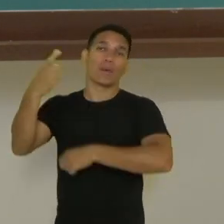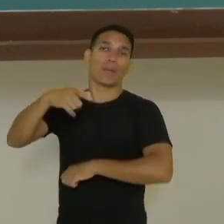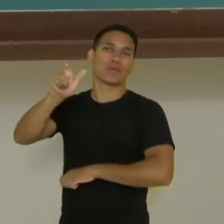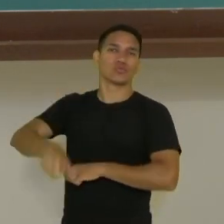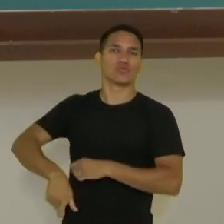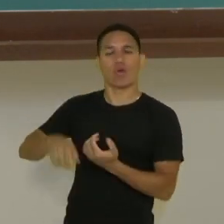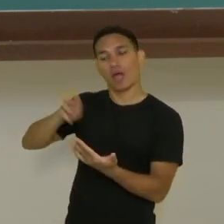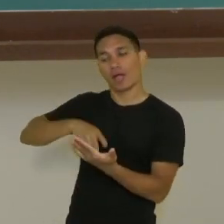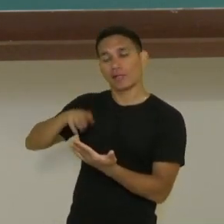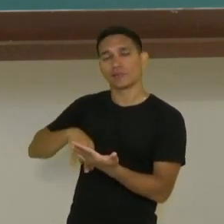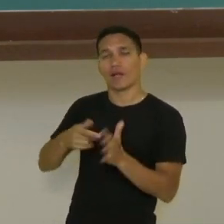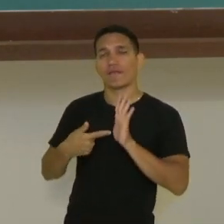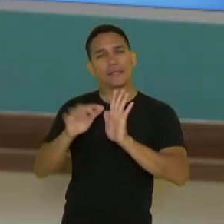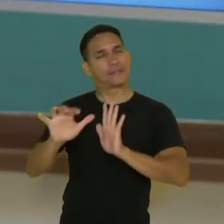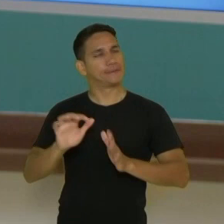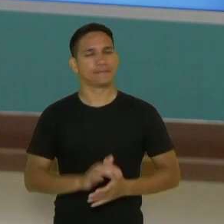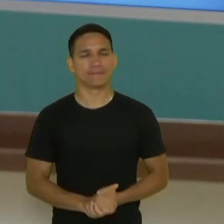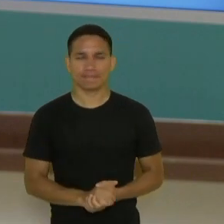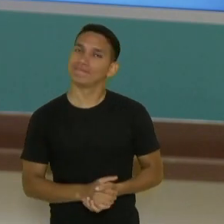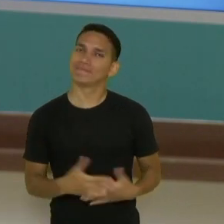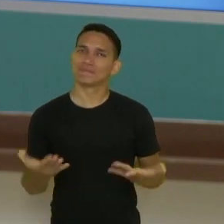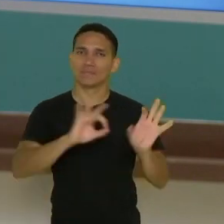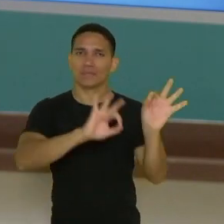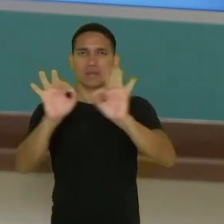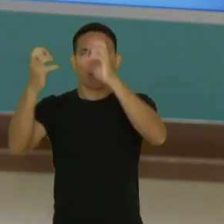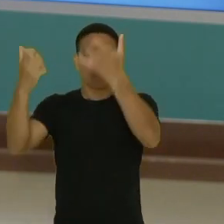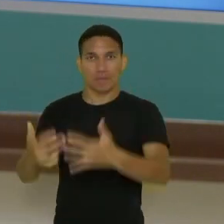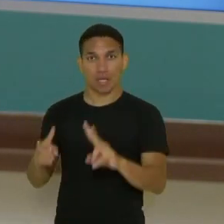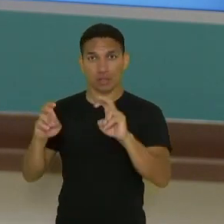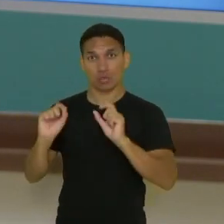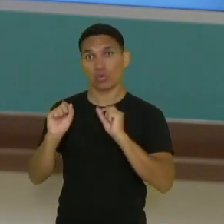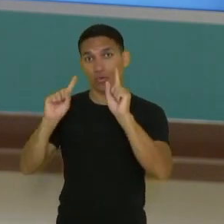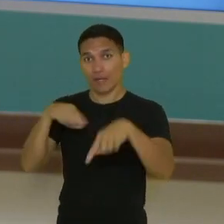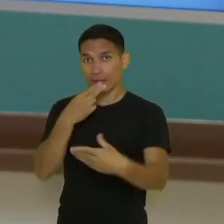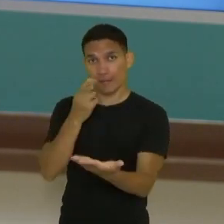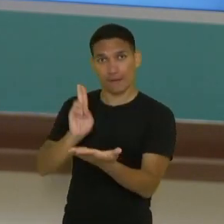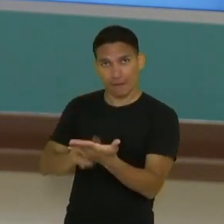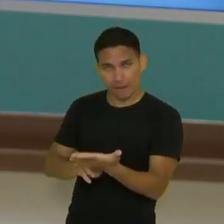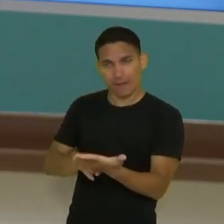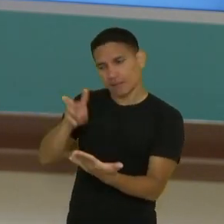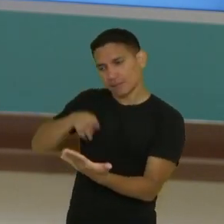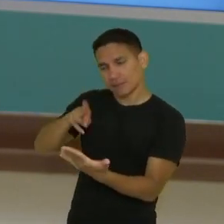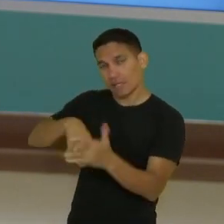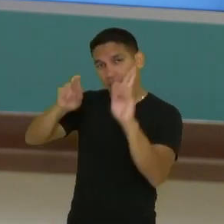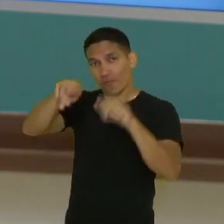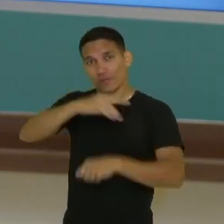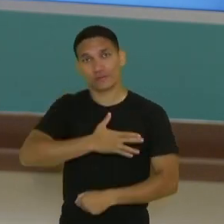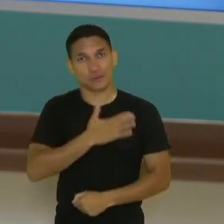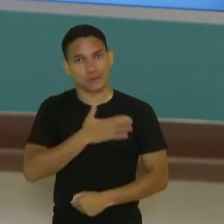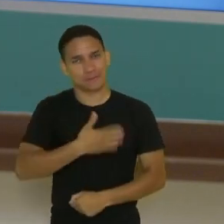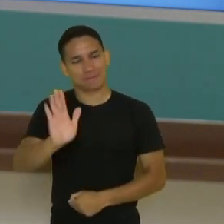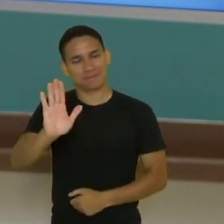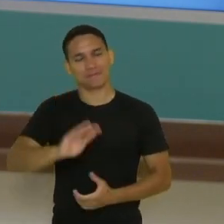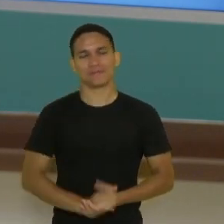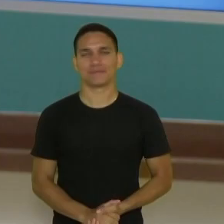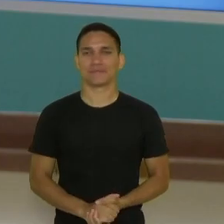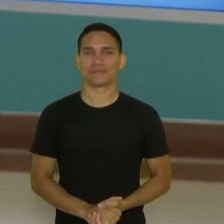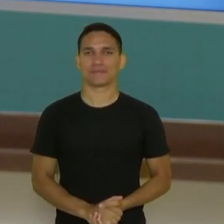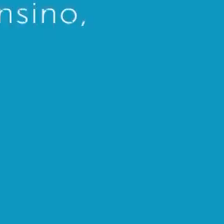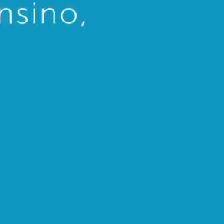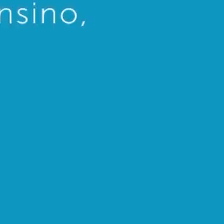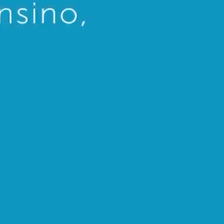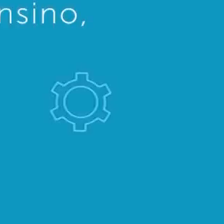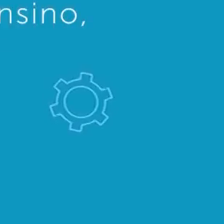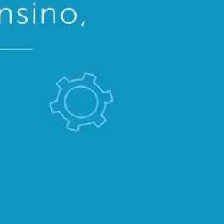uma afirmação. Nesse vídeo, nós falamos sobre carta do leitor. Espero que vocês tenham gostado e até breve.